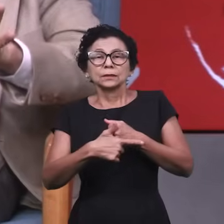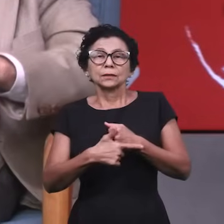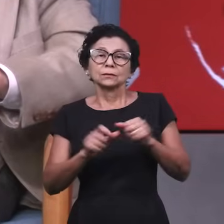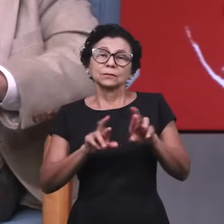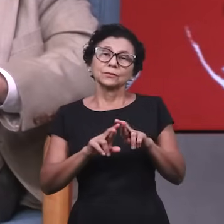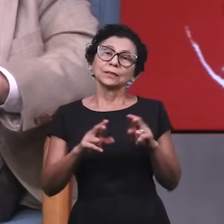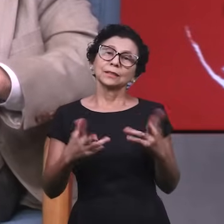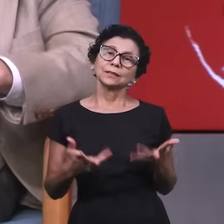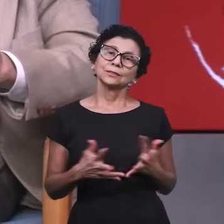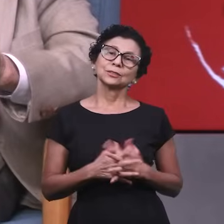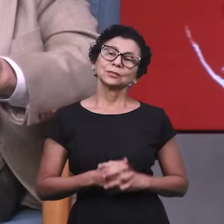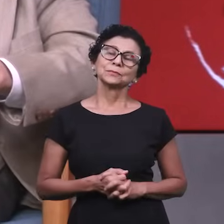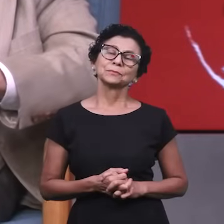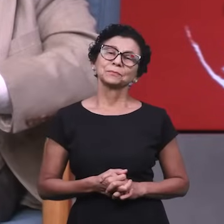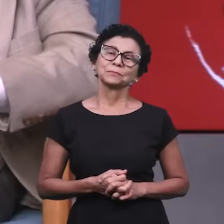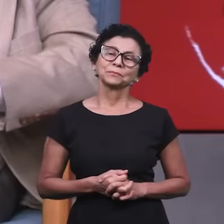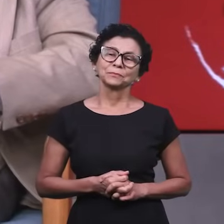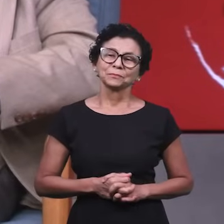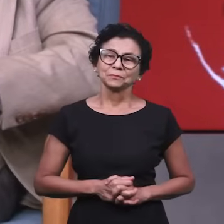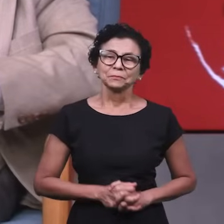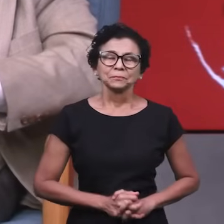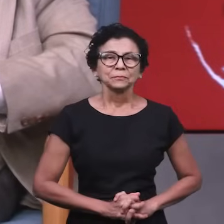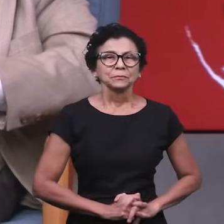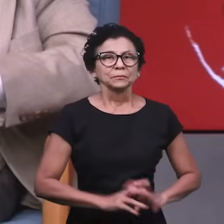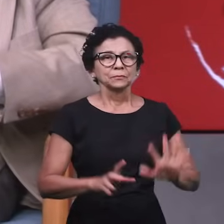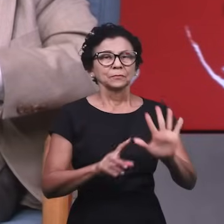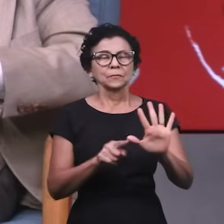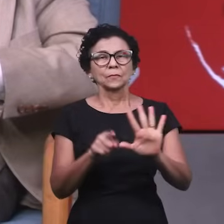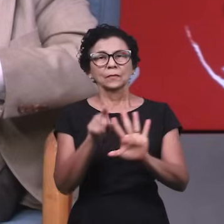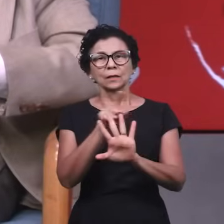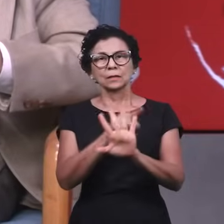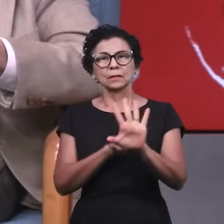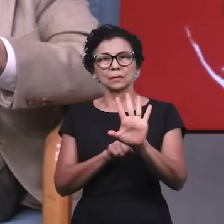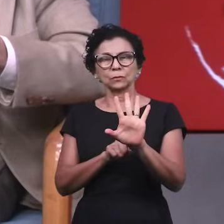Então, os ministérios são cinco, como nós falamos,